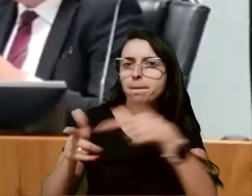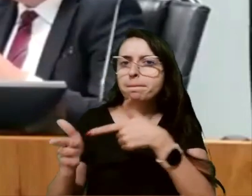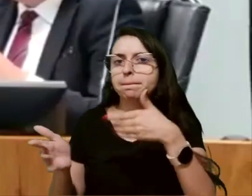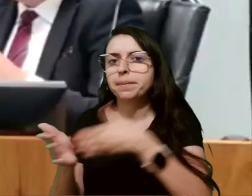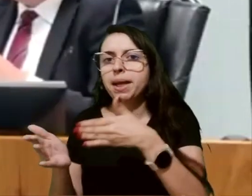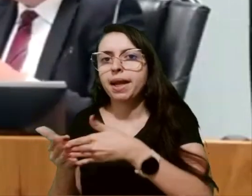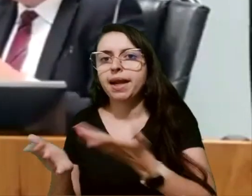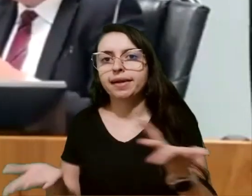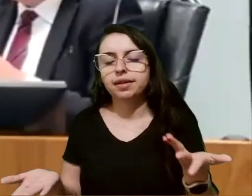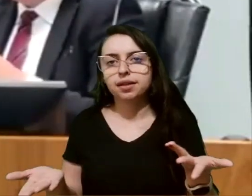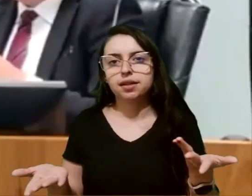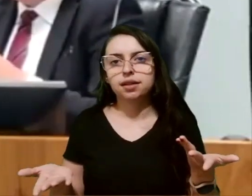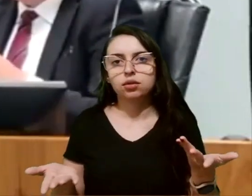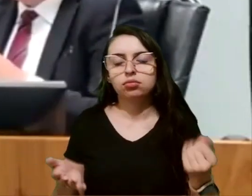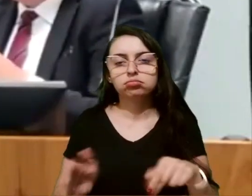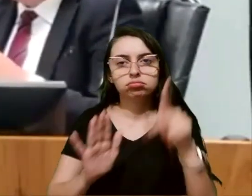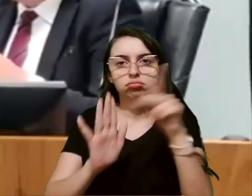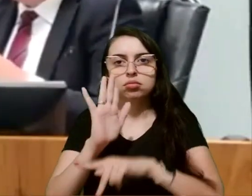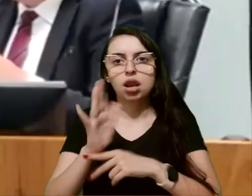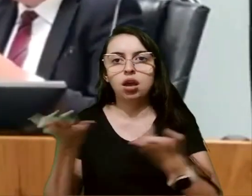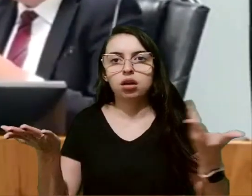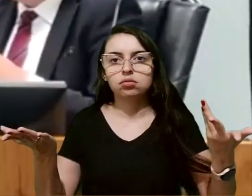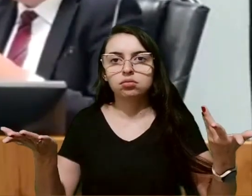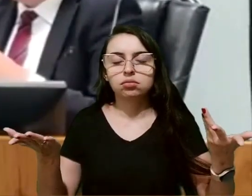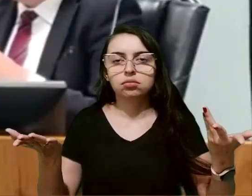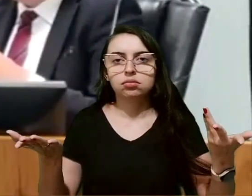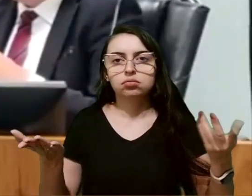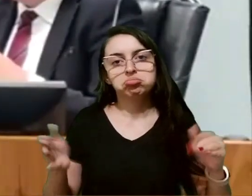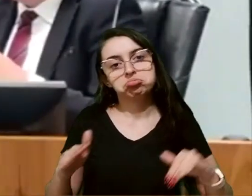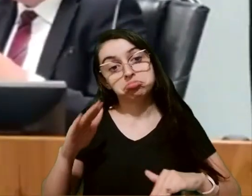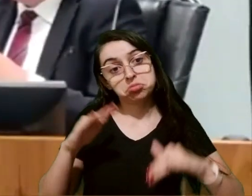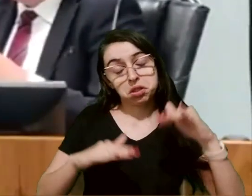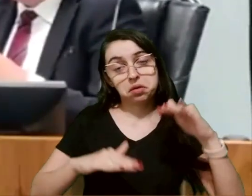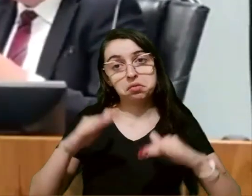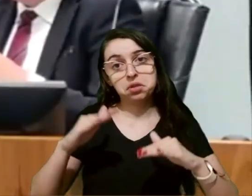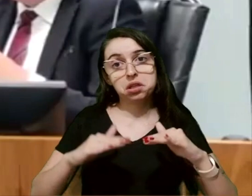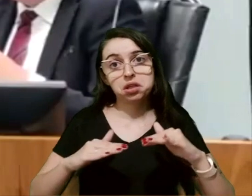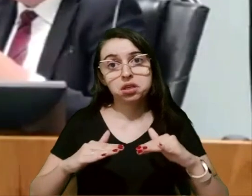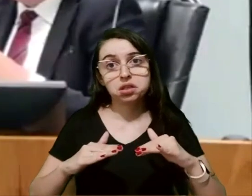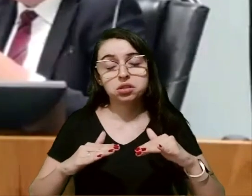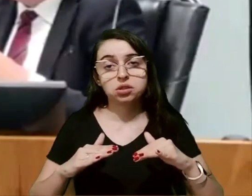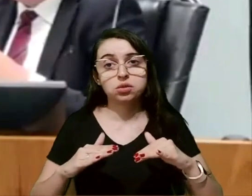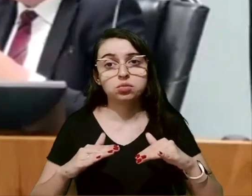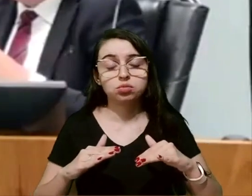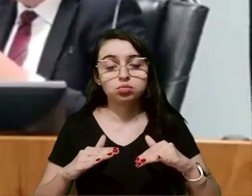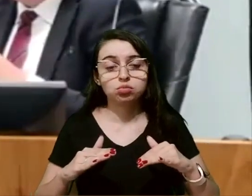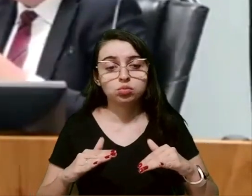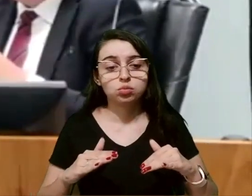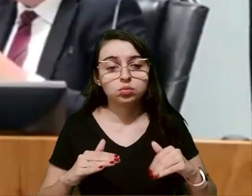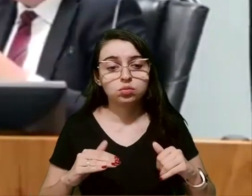uma abordagem, um plano de, né, eh, talvez,